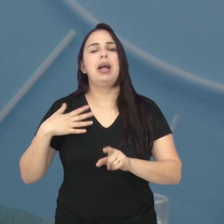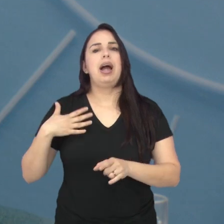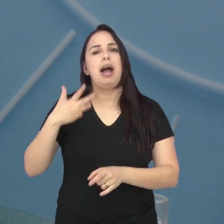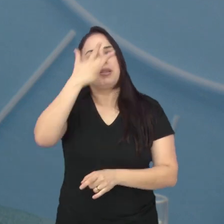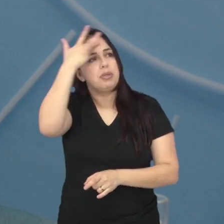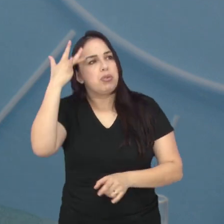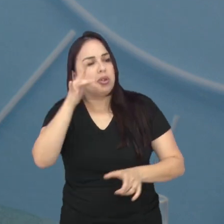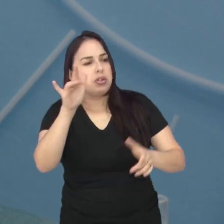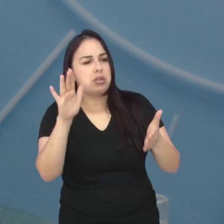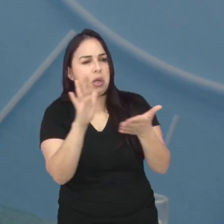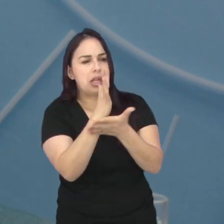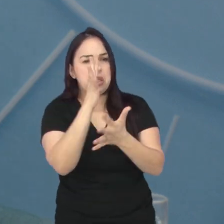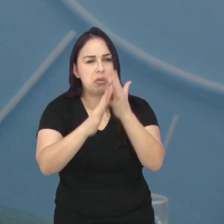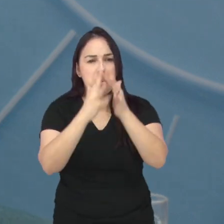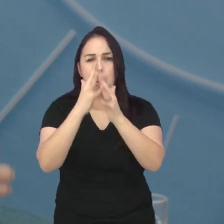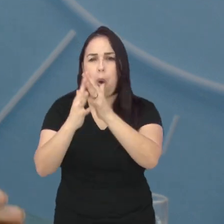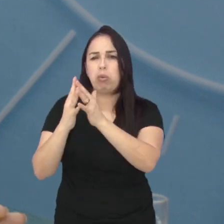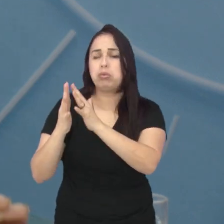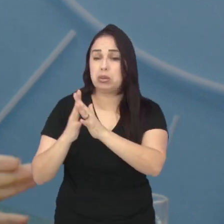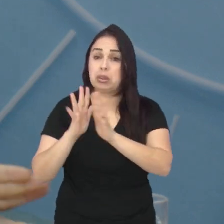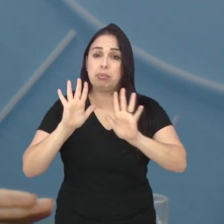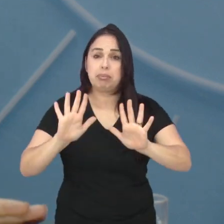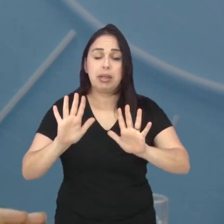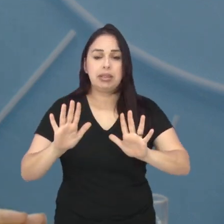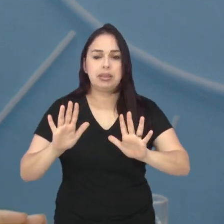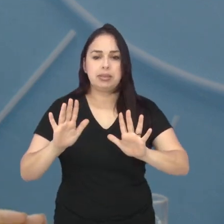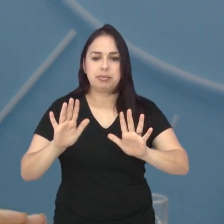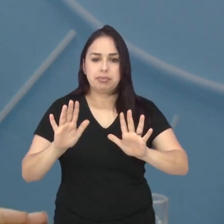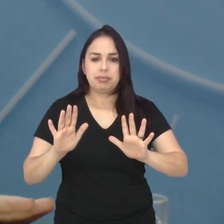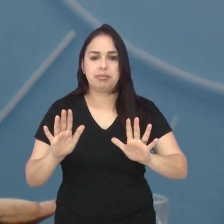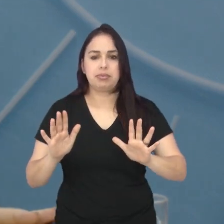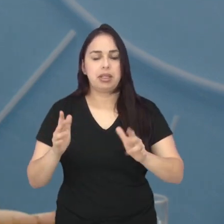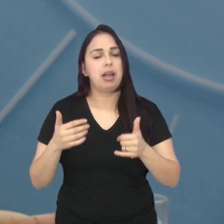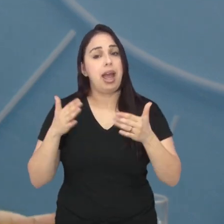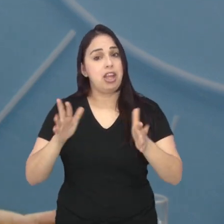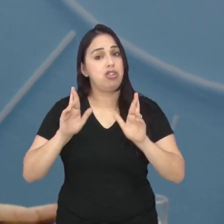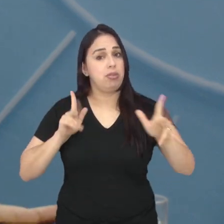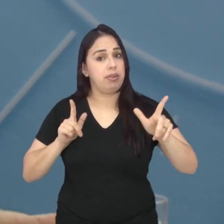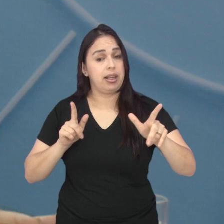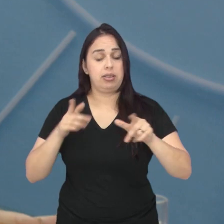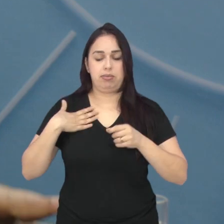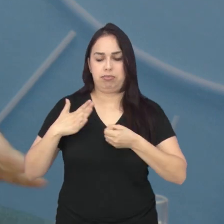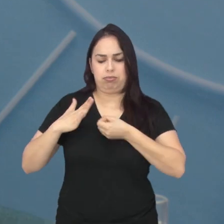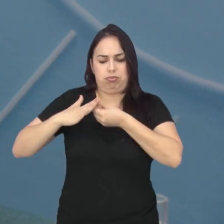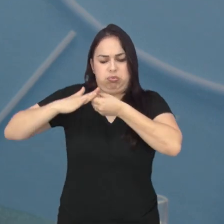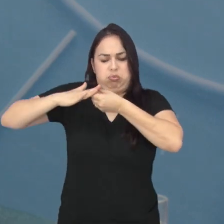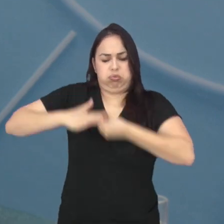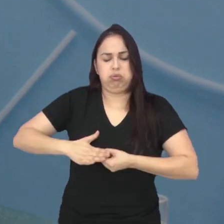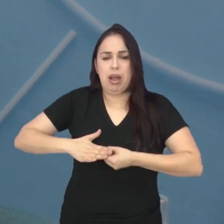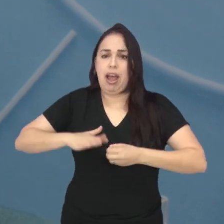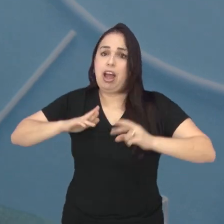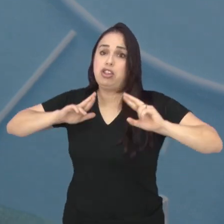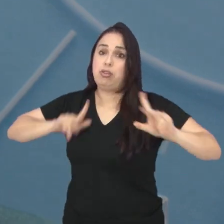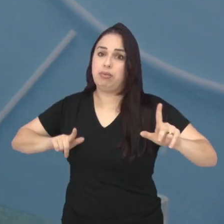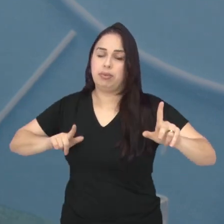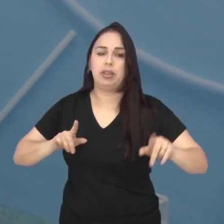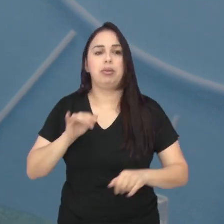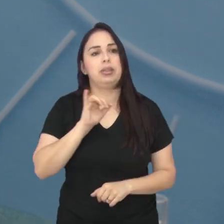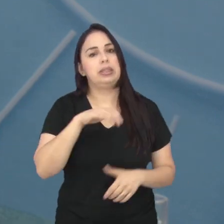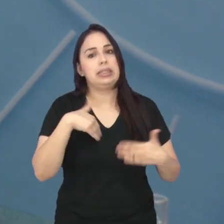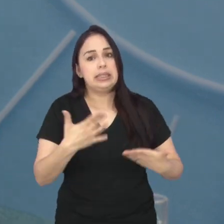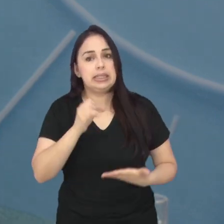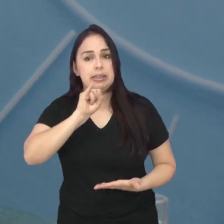pessoas acabam confundindo um pouco. Mas é tudo bem diferente. Então, quando a gente vai fazer uma